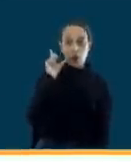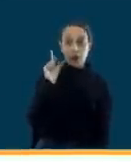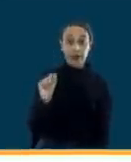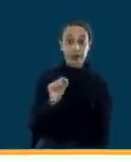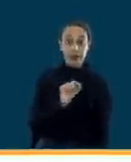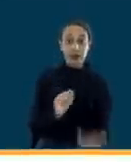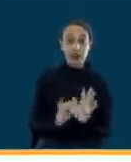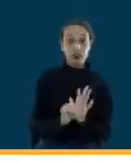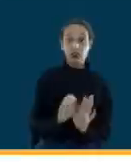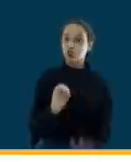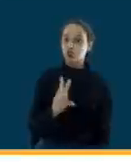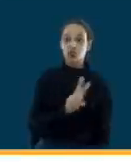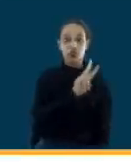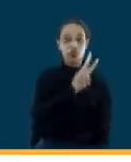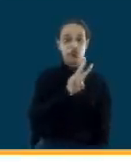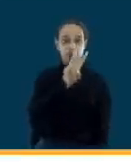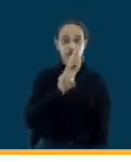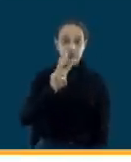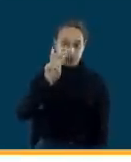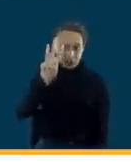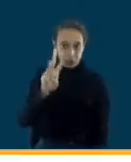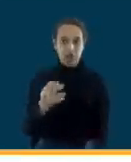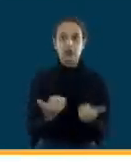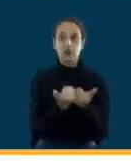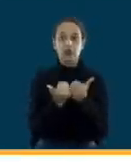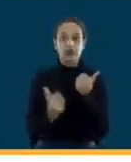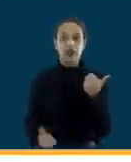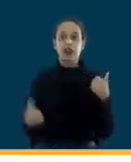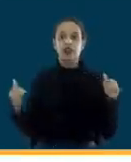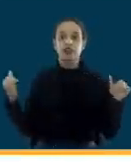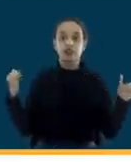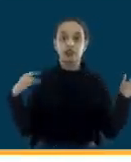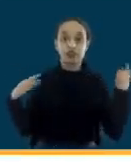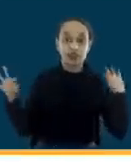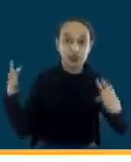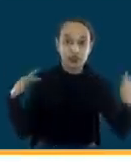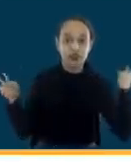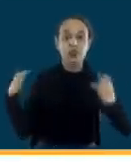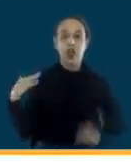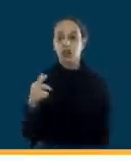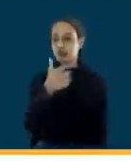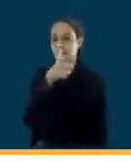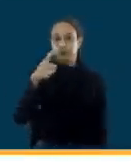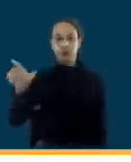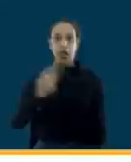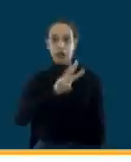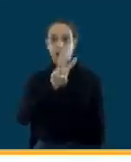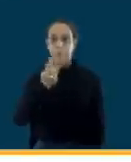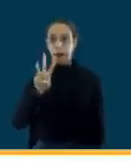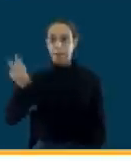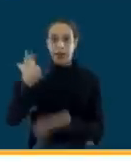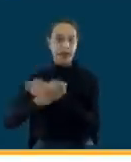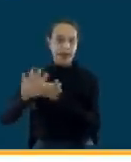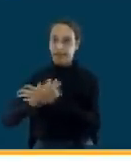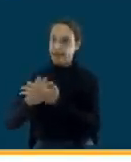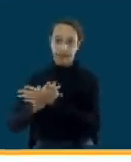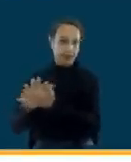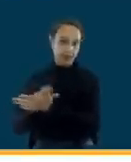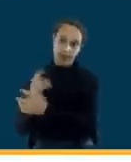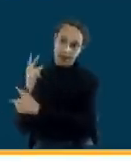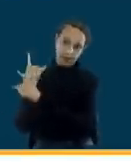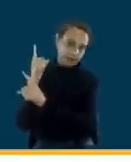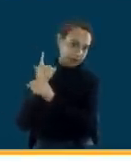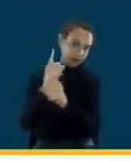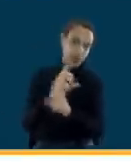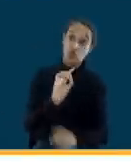site do Ministério do Turismo, nós fomos procurar na Secretaria do Tesouro Nacional, não estava, na SEC também, nas páginas da SEC, da Secretaria Especial de Cultura, também não